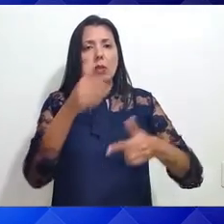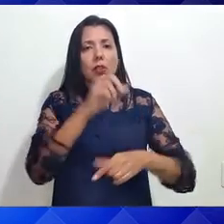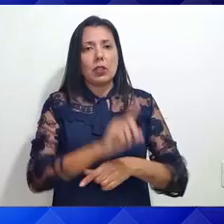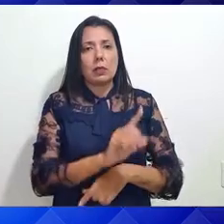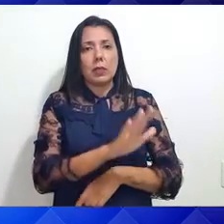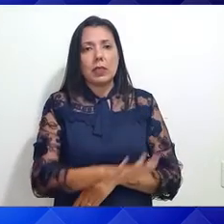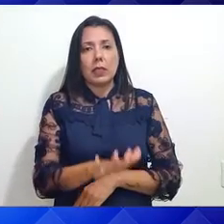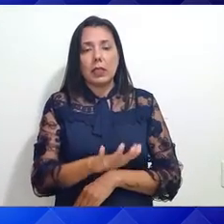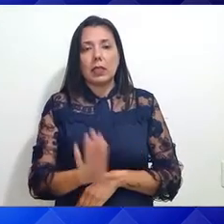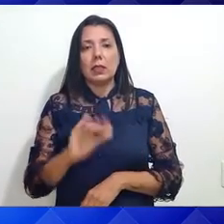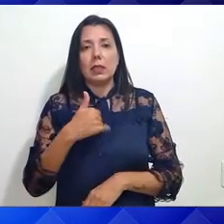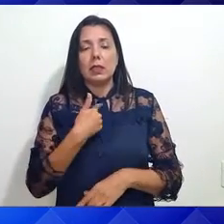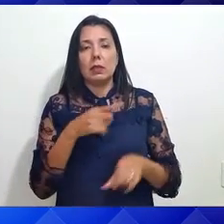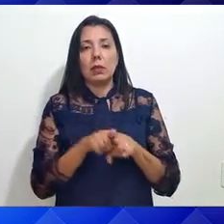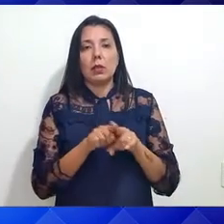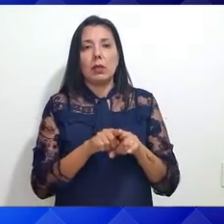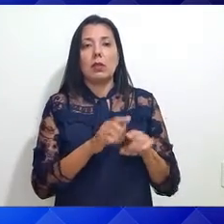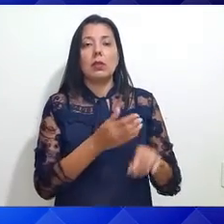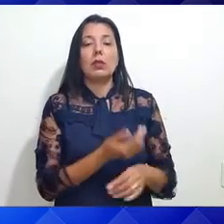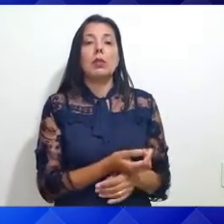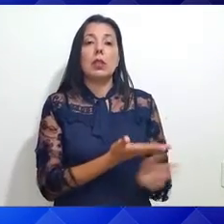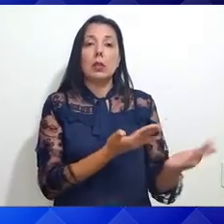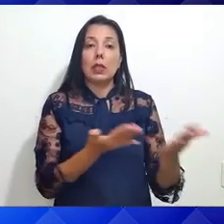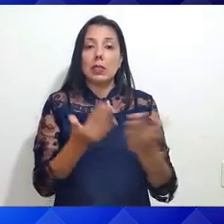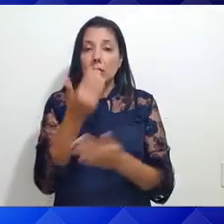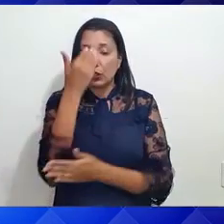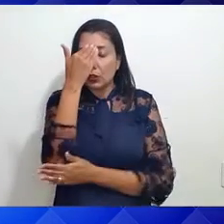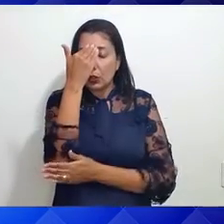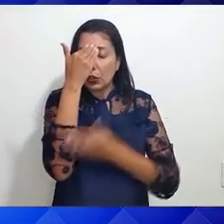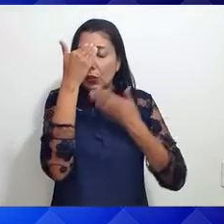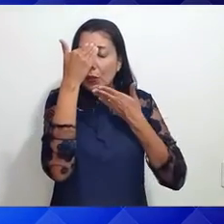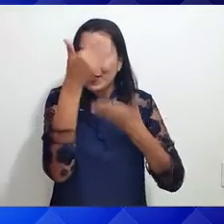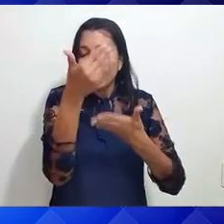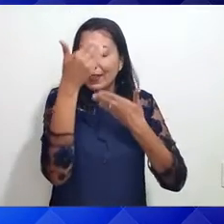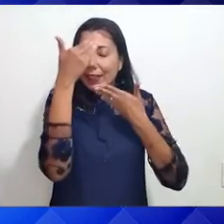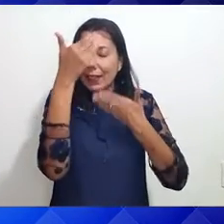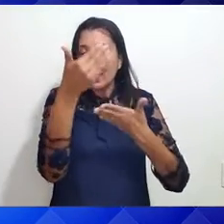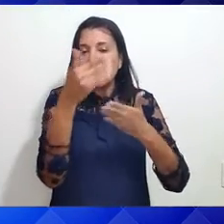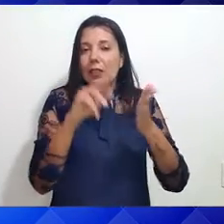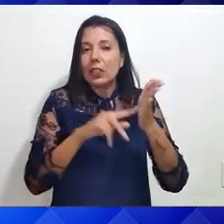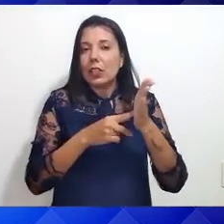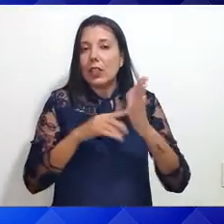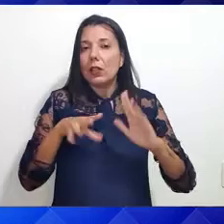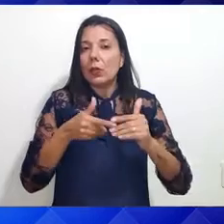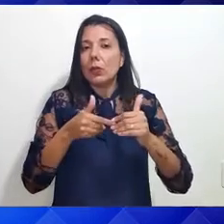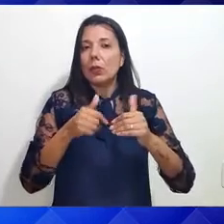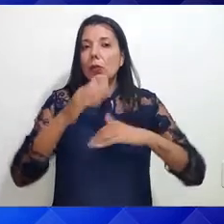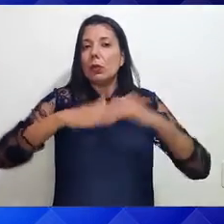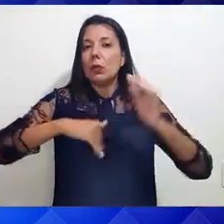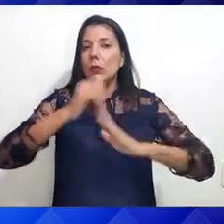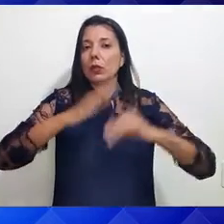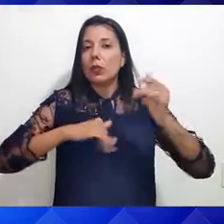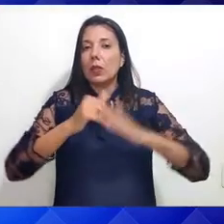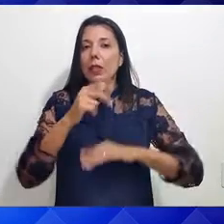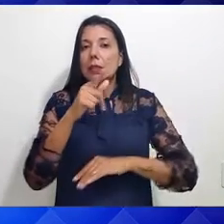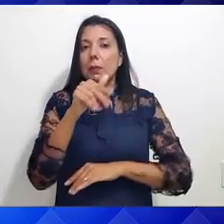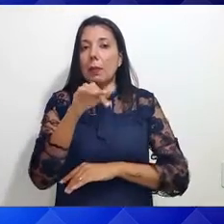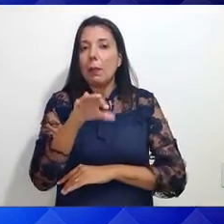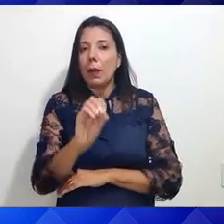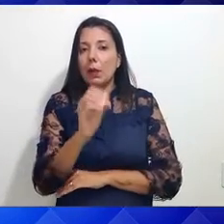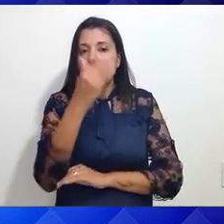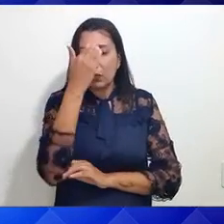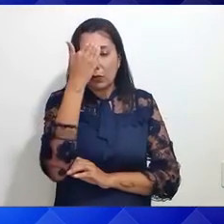a Mônica, que também fizeram a tradução aí da linguagem de Libras, né? Pelo Simpro.